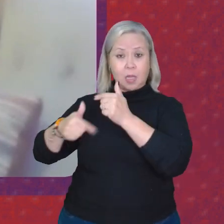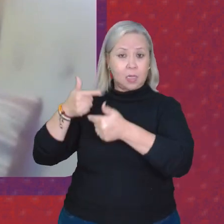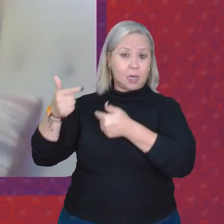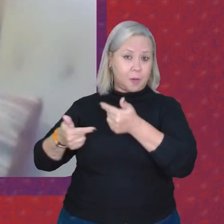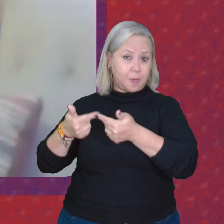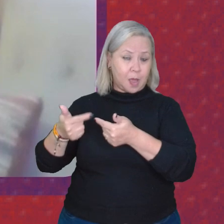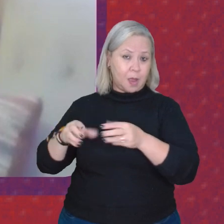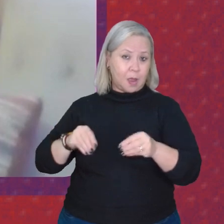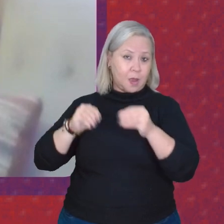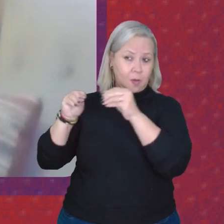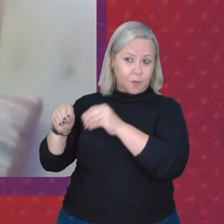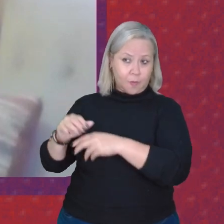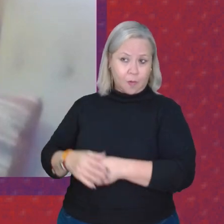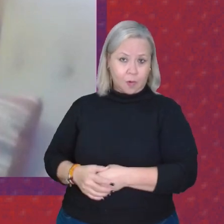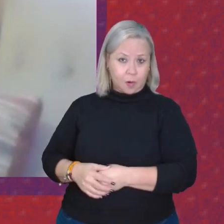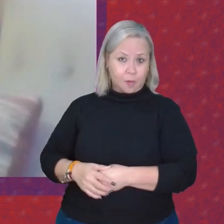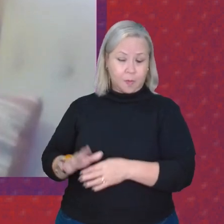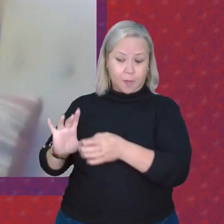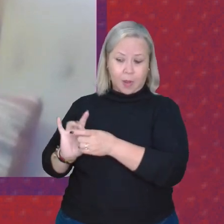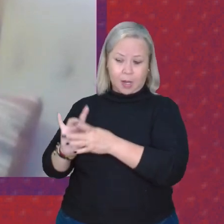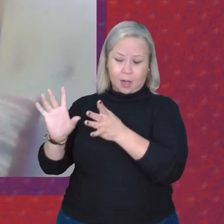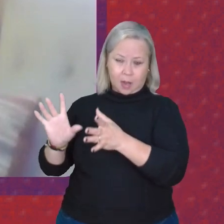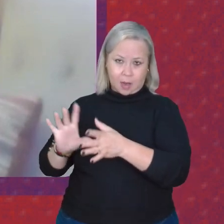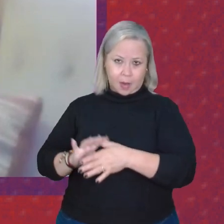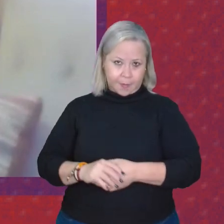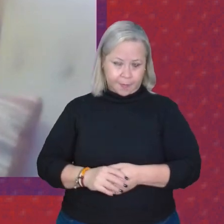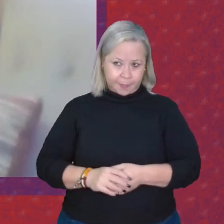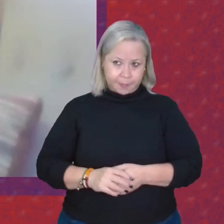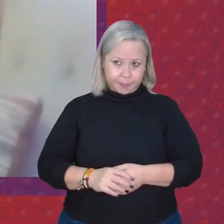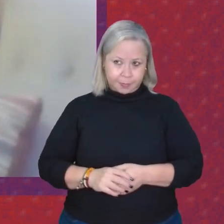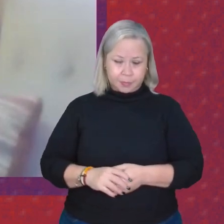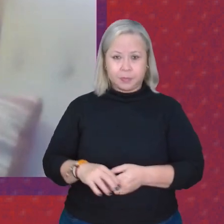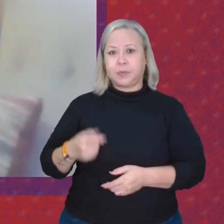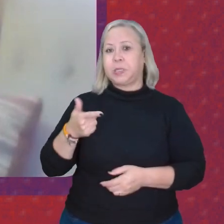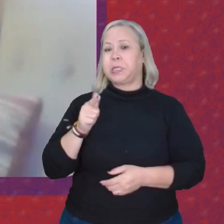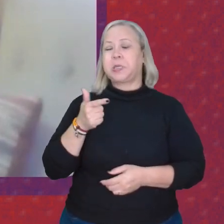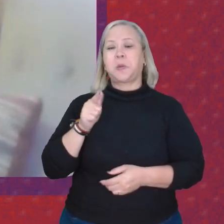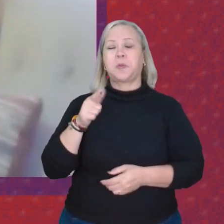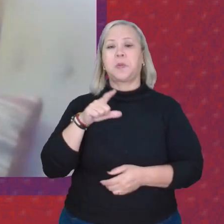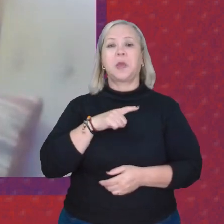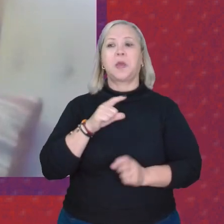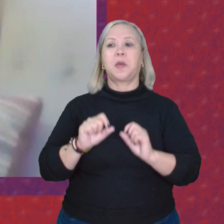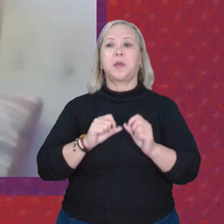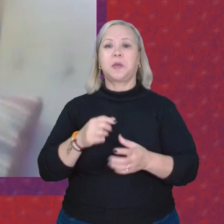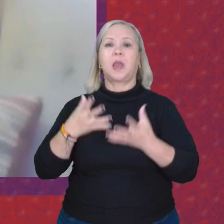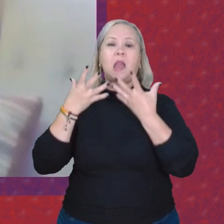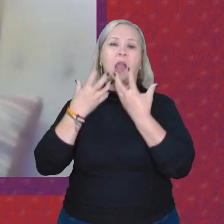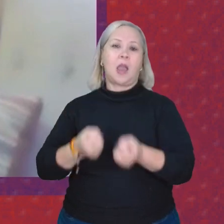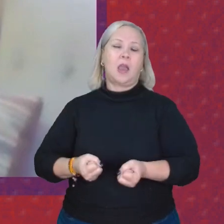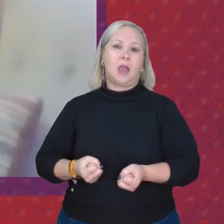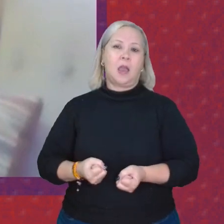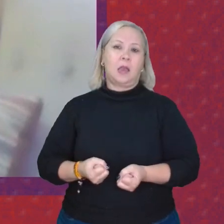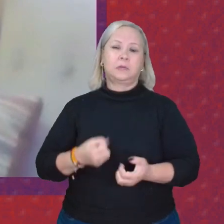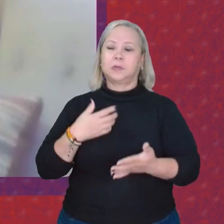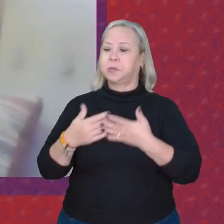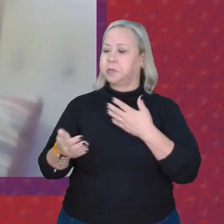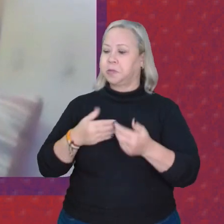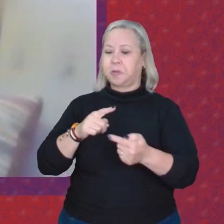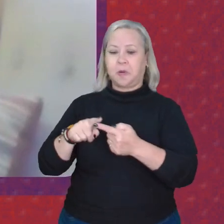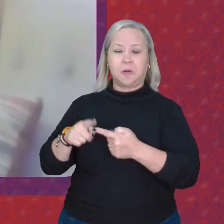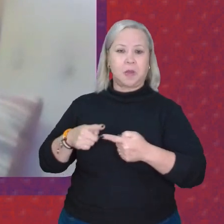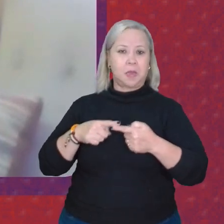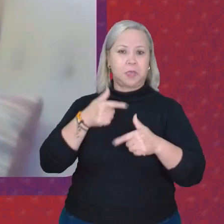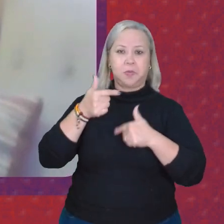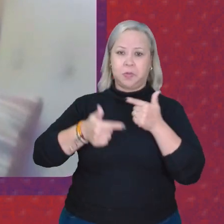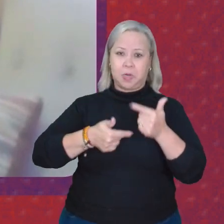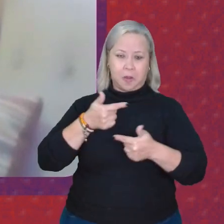de forma mais livre, que não tenha que aceitar qualquer tipo de